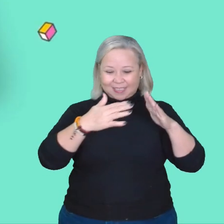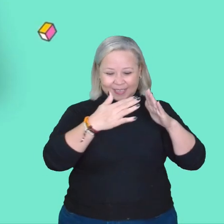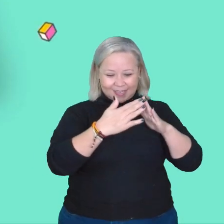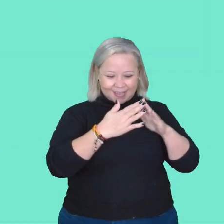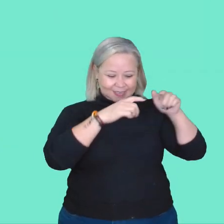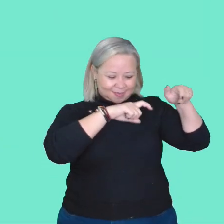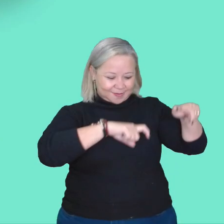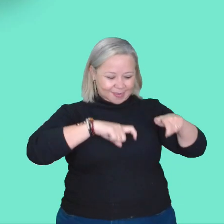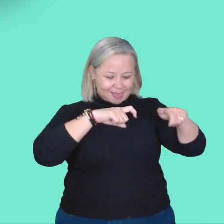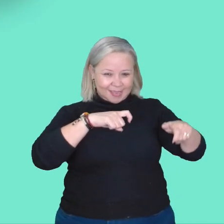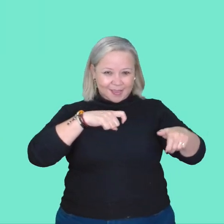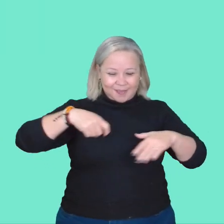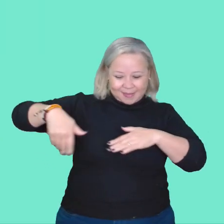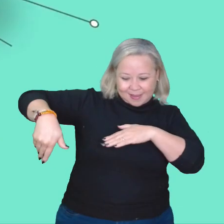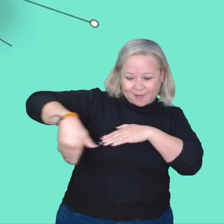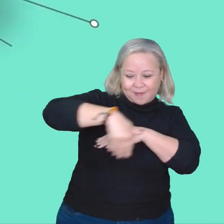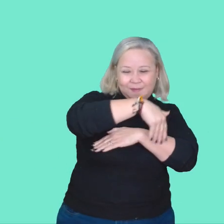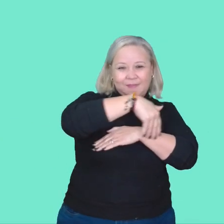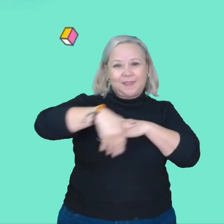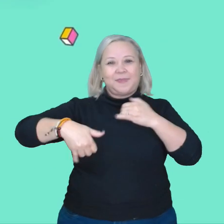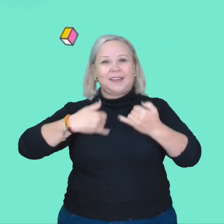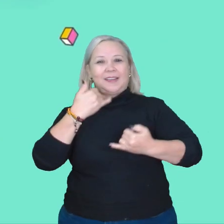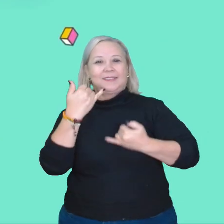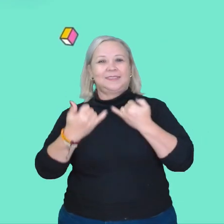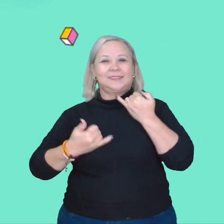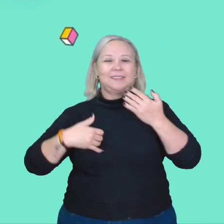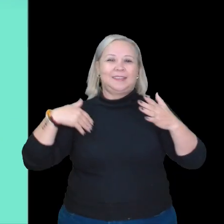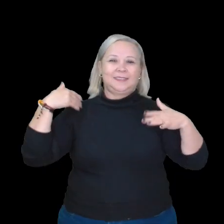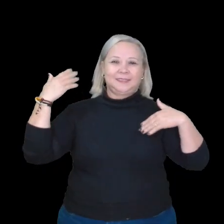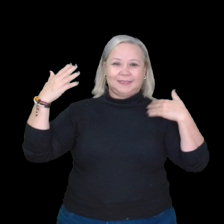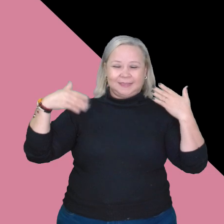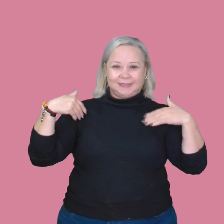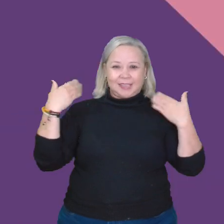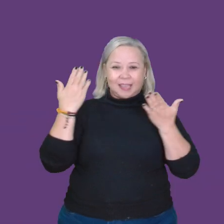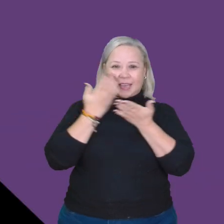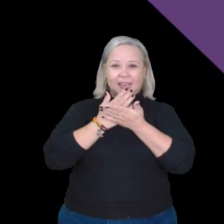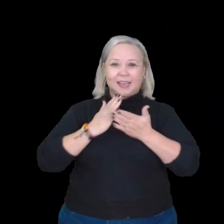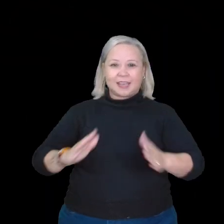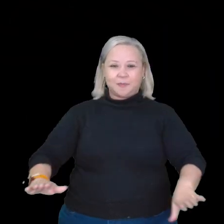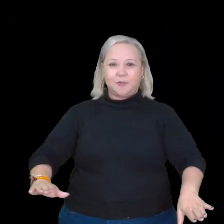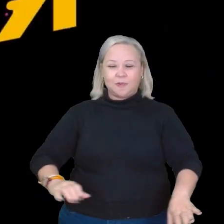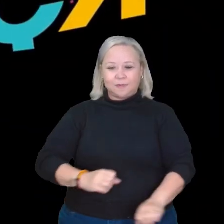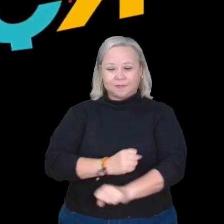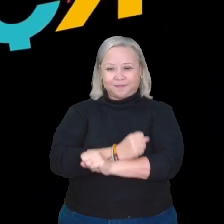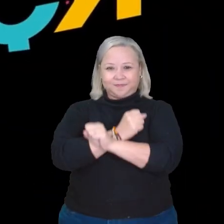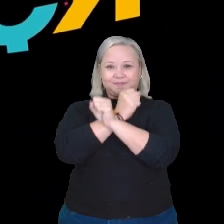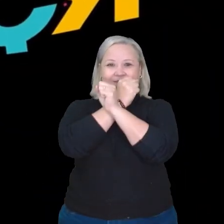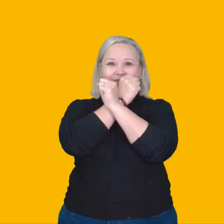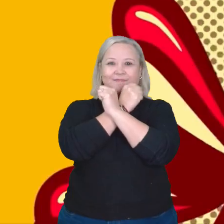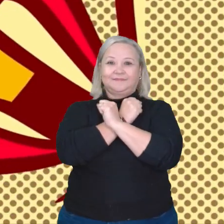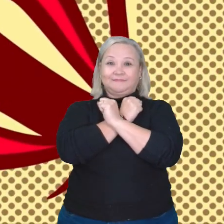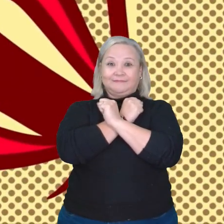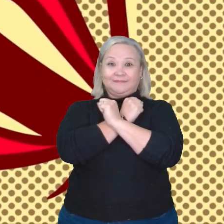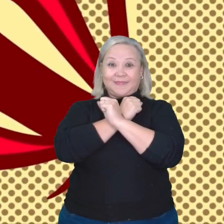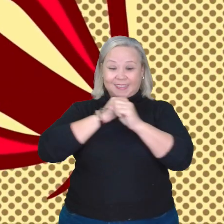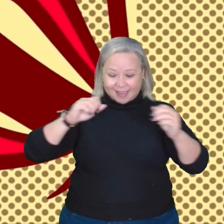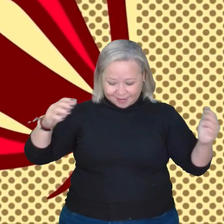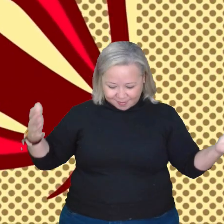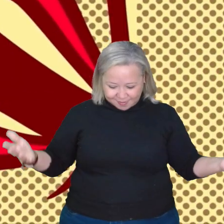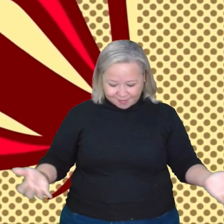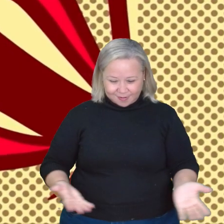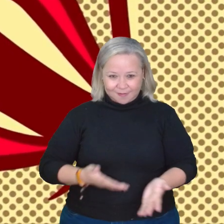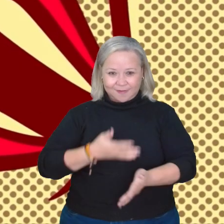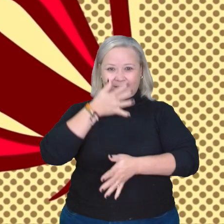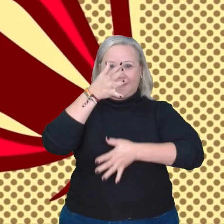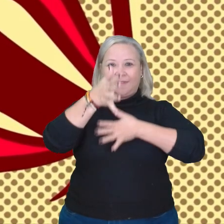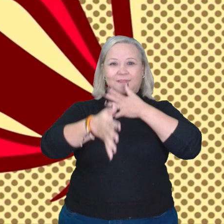Seja em casa, no campo, na rua ou na praça. Chega de mordaça,